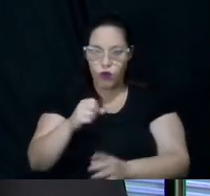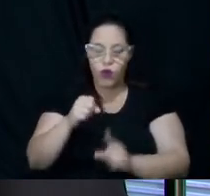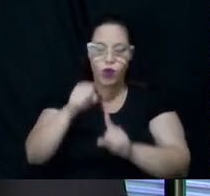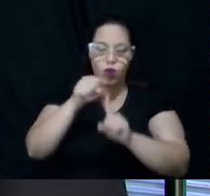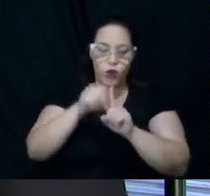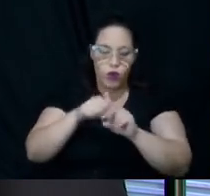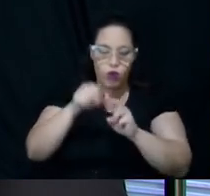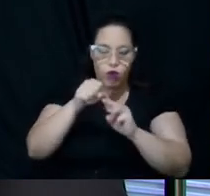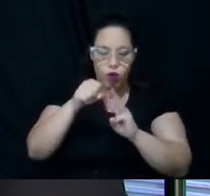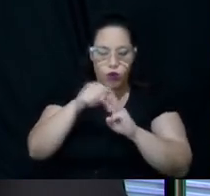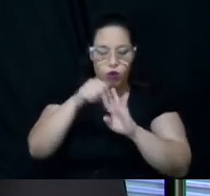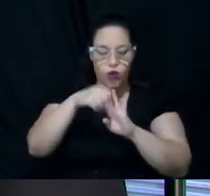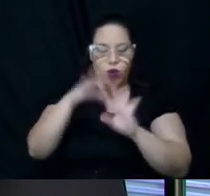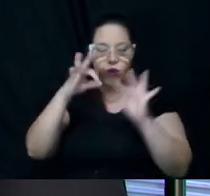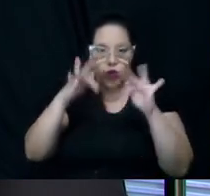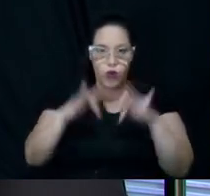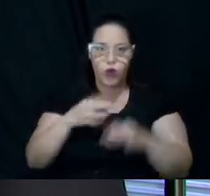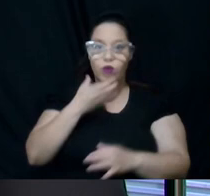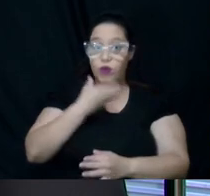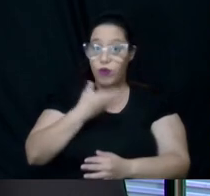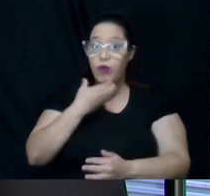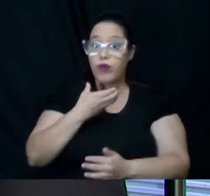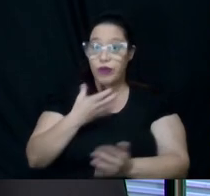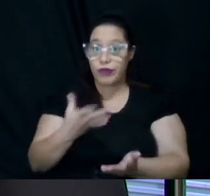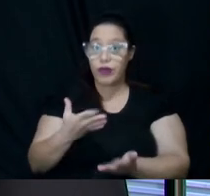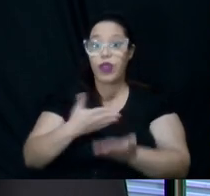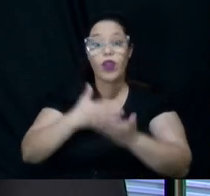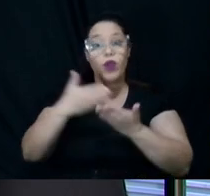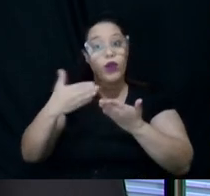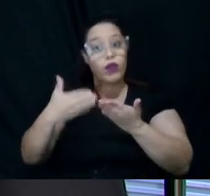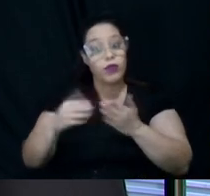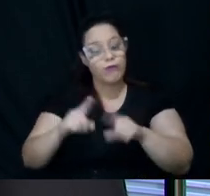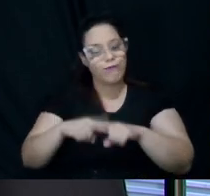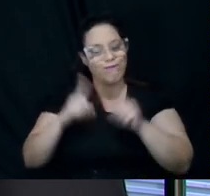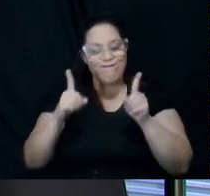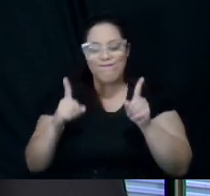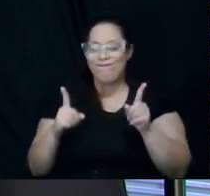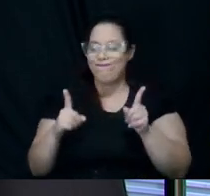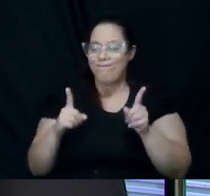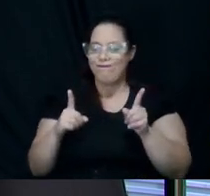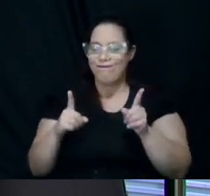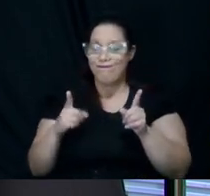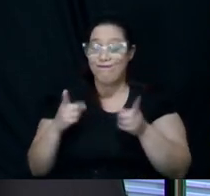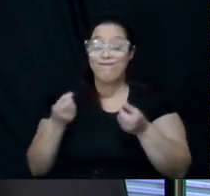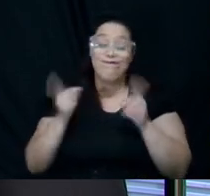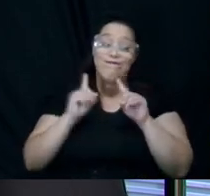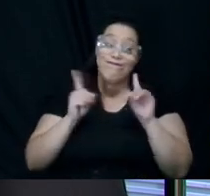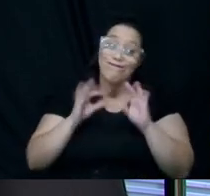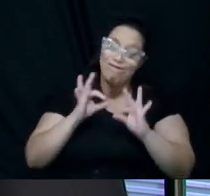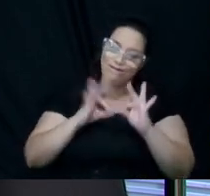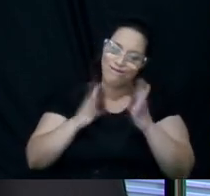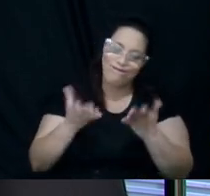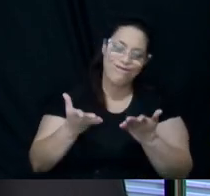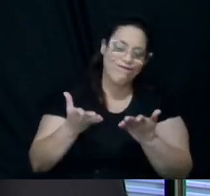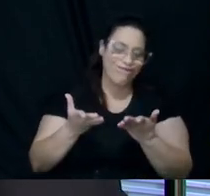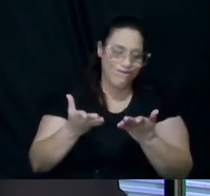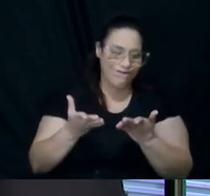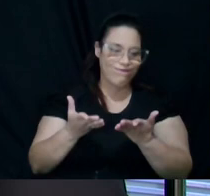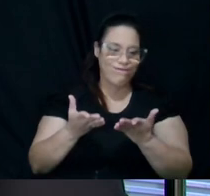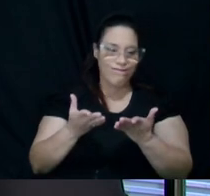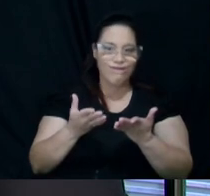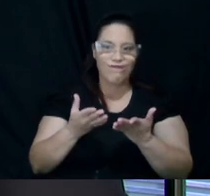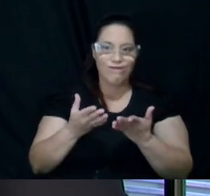objetivos que tem para o ano subsequente. Mas muitas vezes as coisas não saem como esperado. E bem citado por